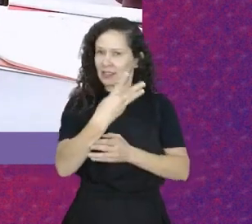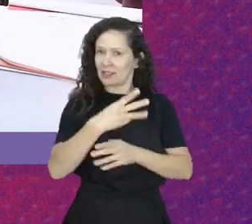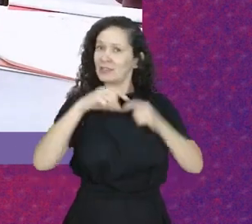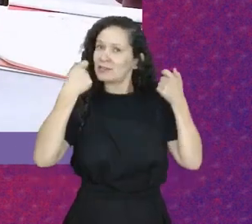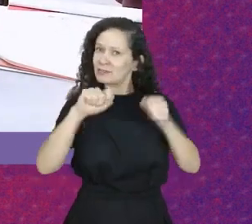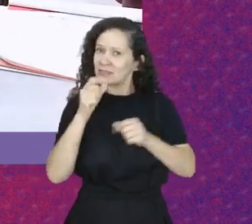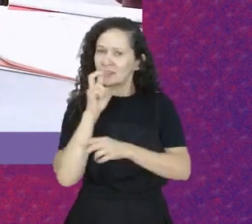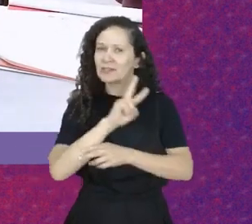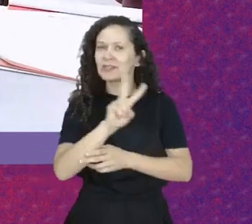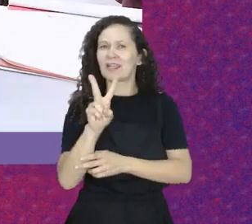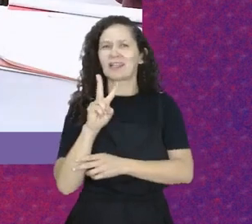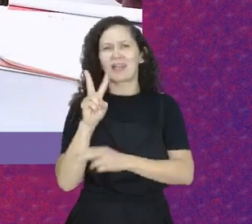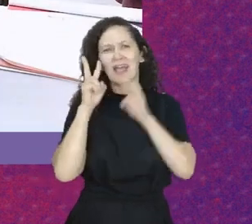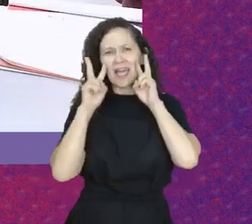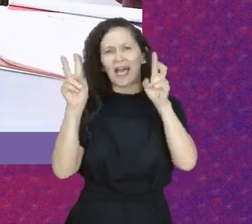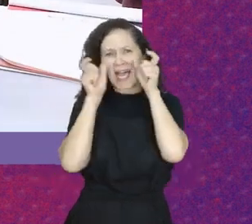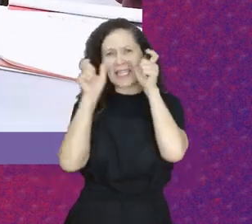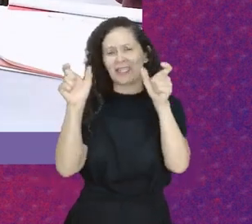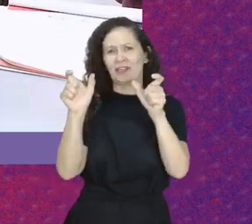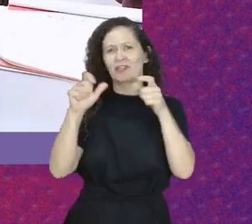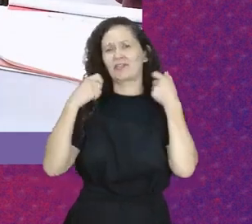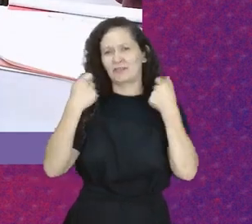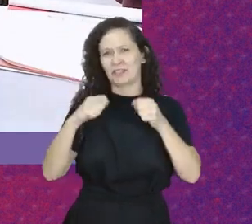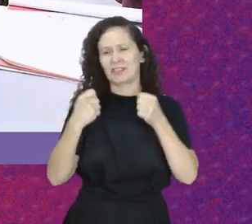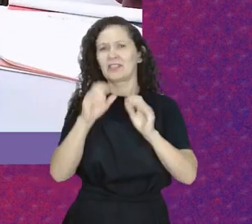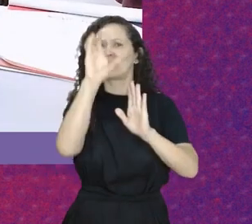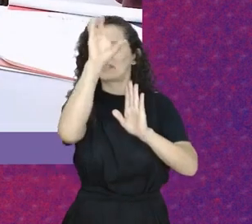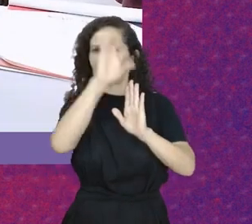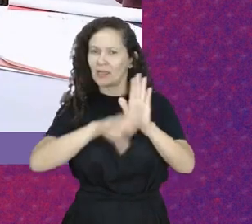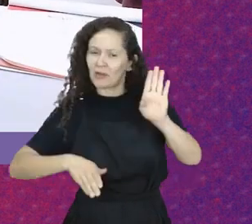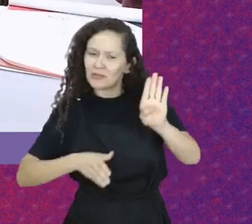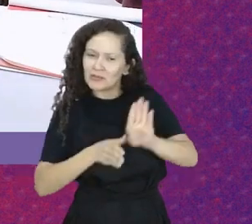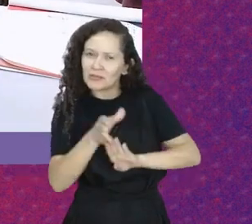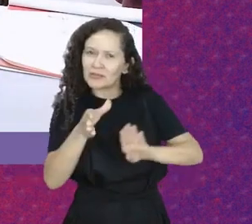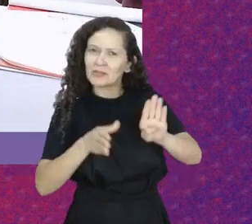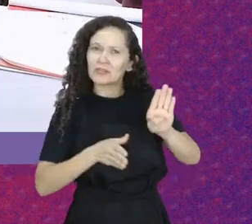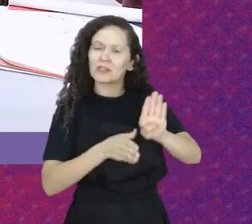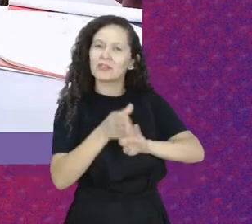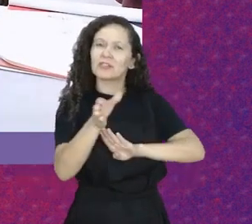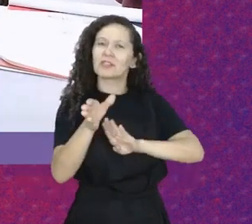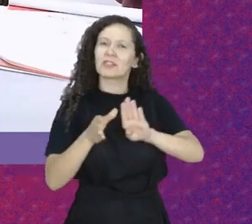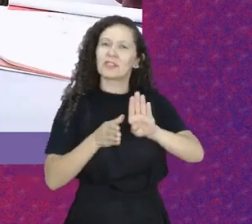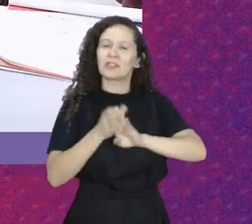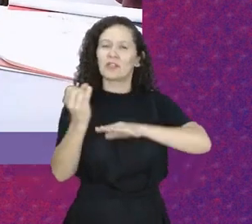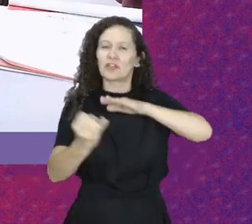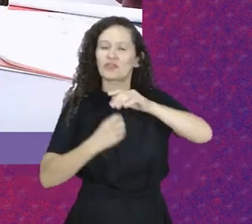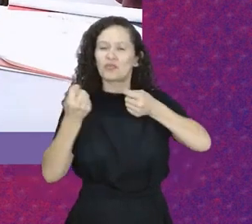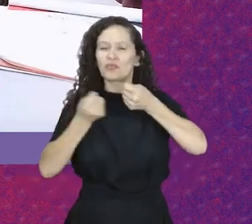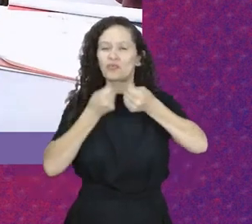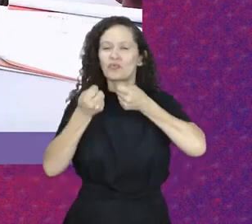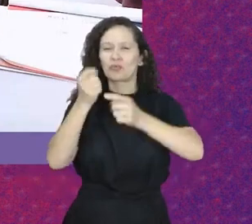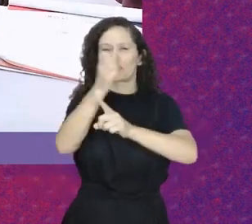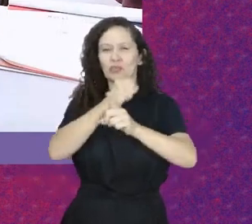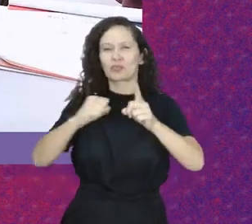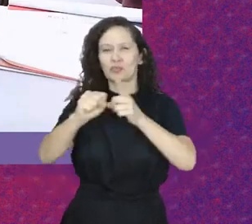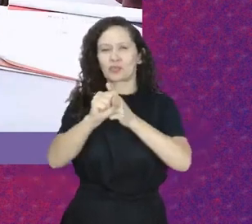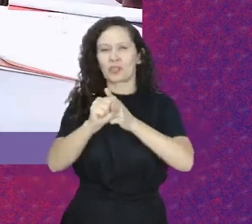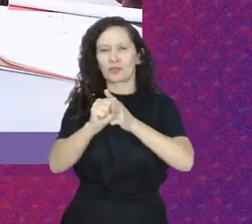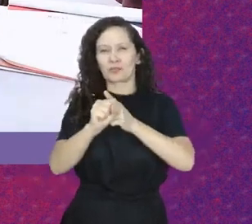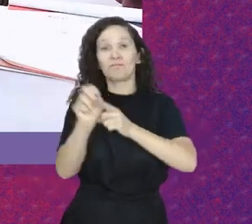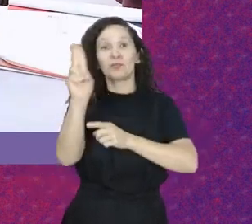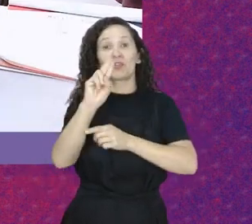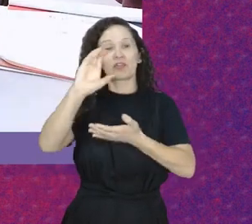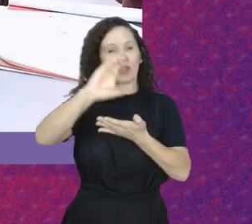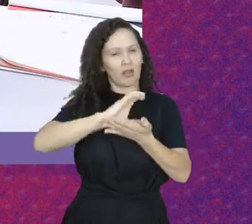precisamos ficar muito atentos aos conselhos, né, os organismos de controle social da aplicação do